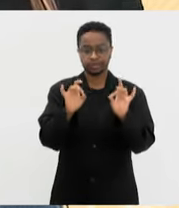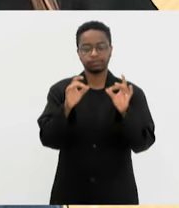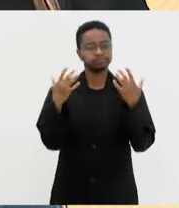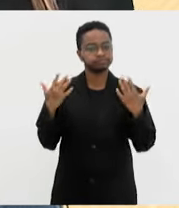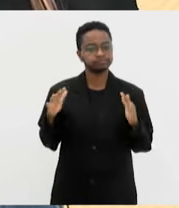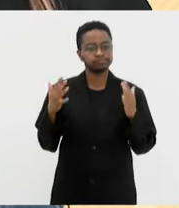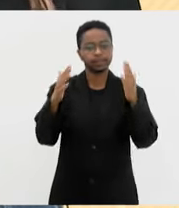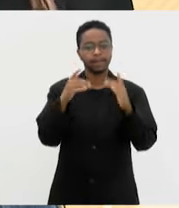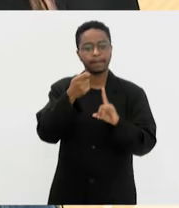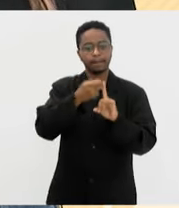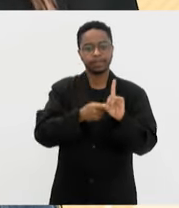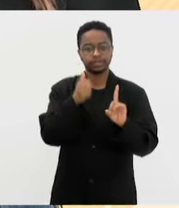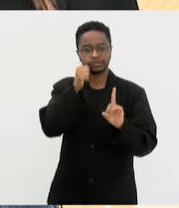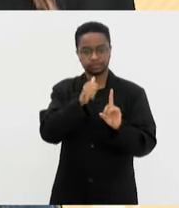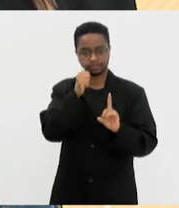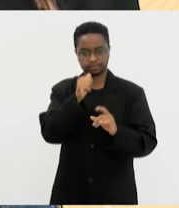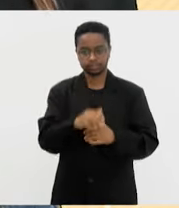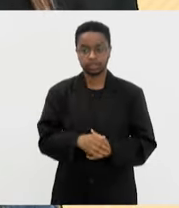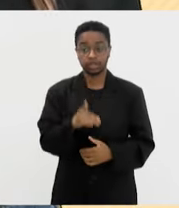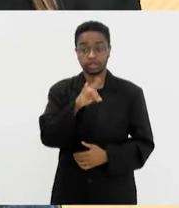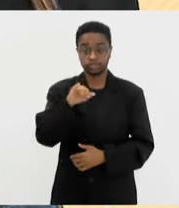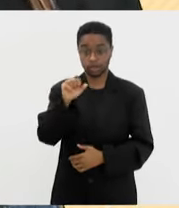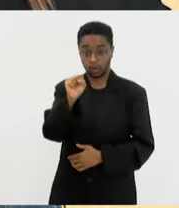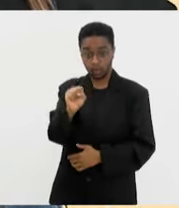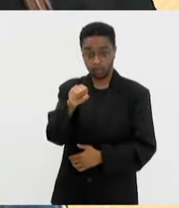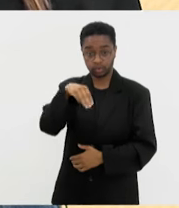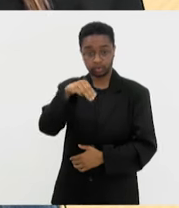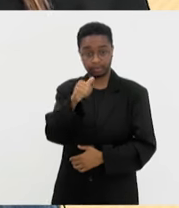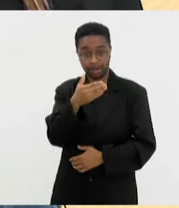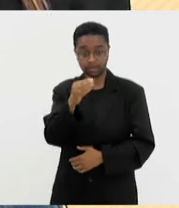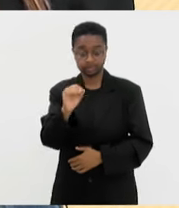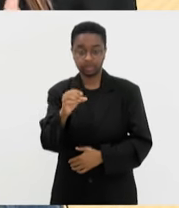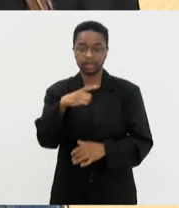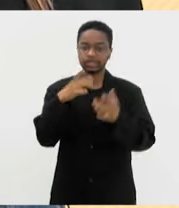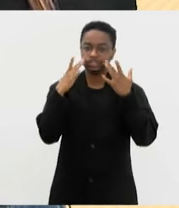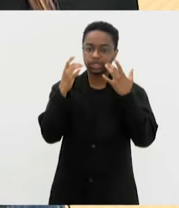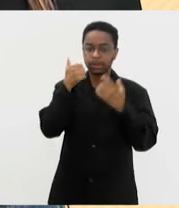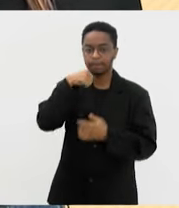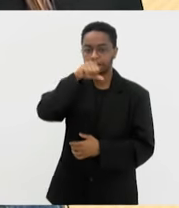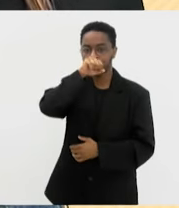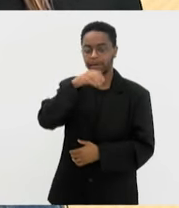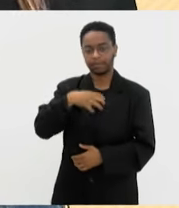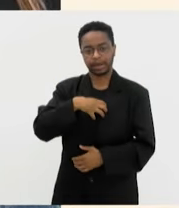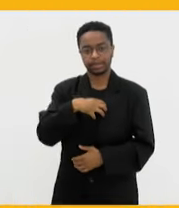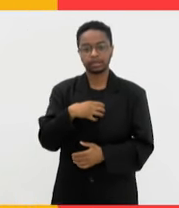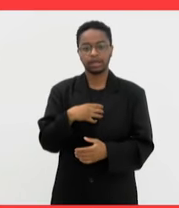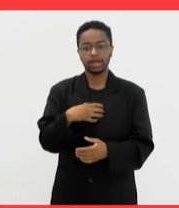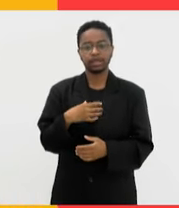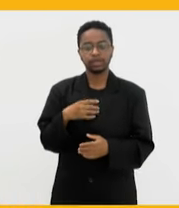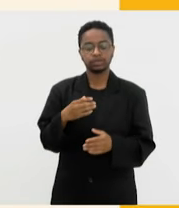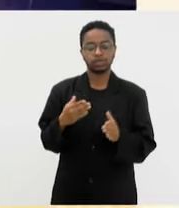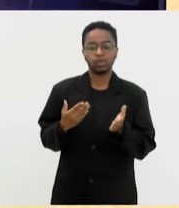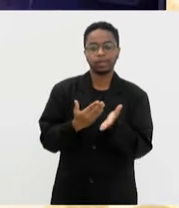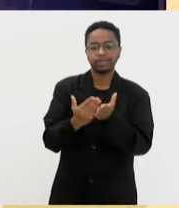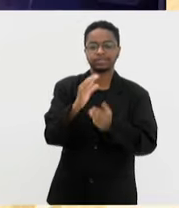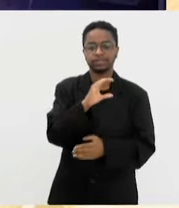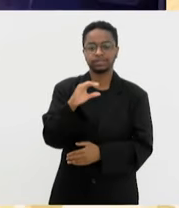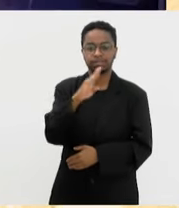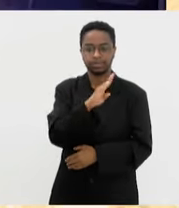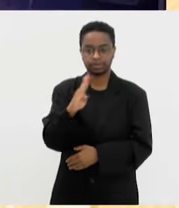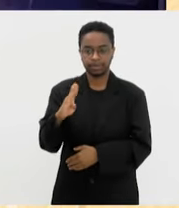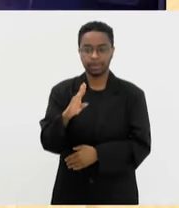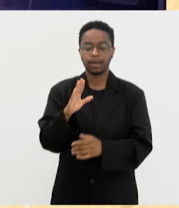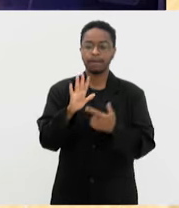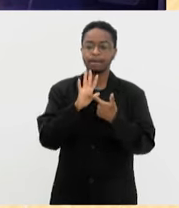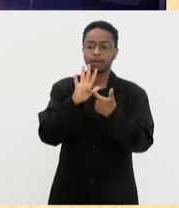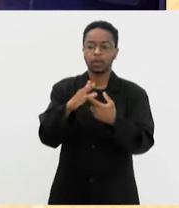celebrar o Mês das Mulheres. No dia 8 de março, o espetáculo Mãe Baiana chega ao CCBB. A peça joga luz sobre